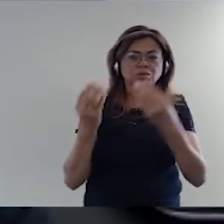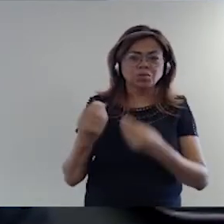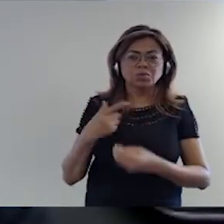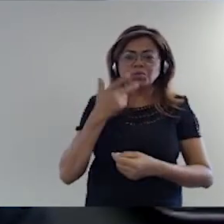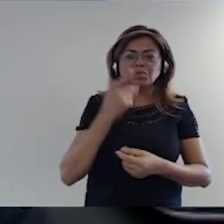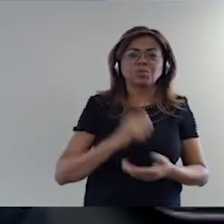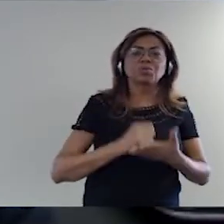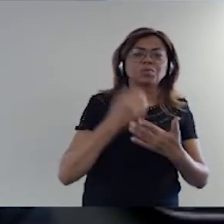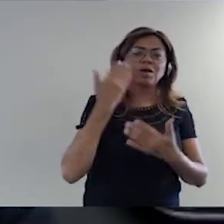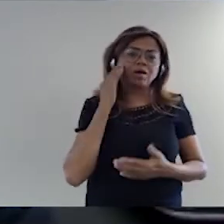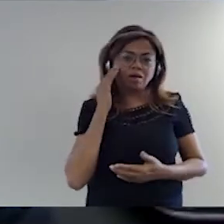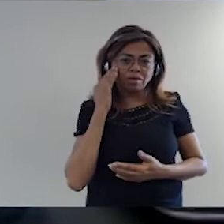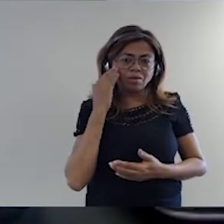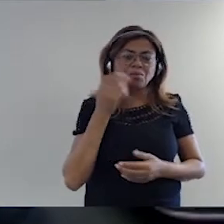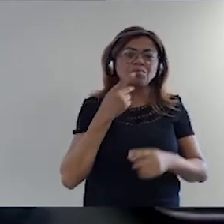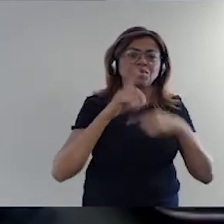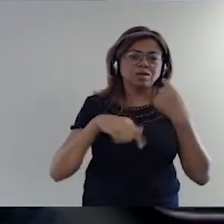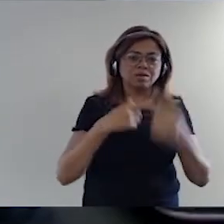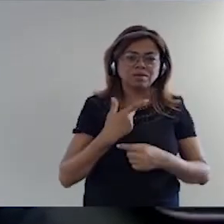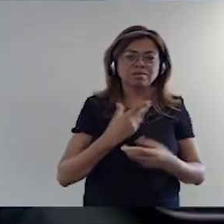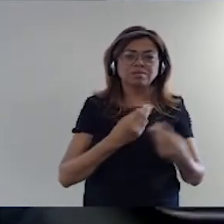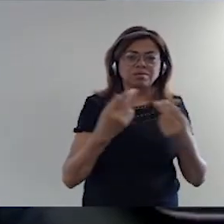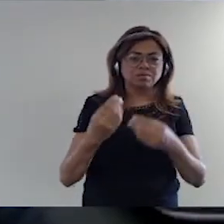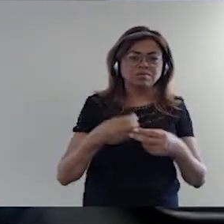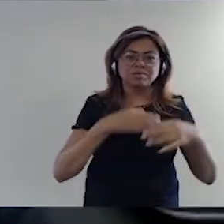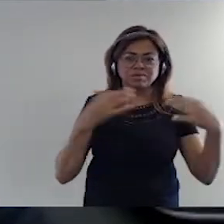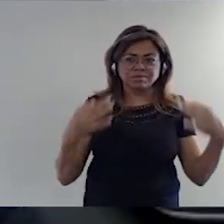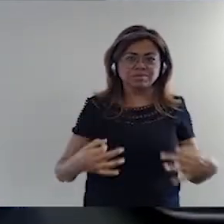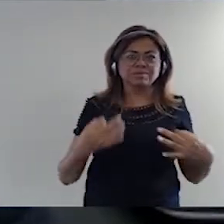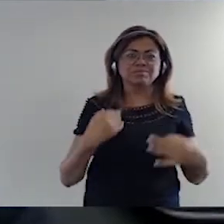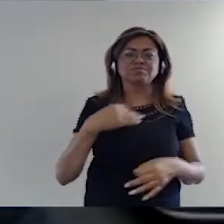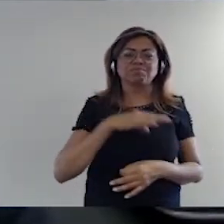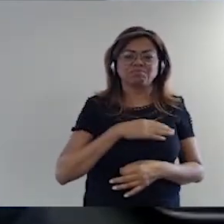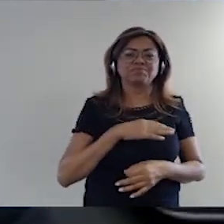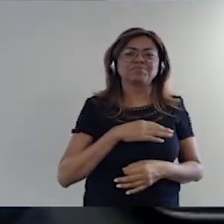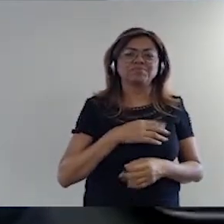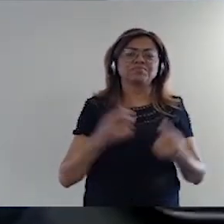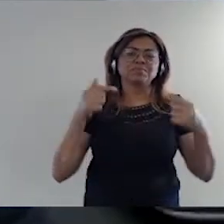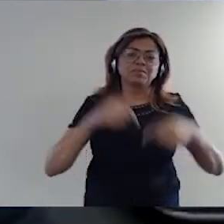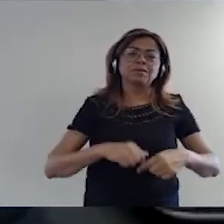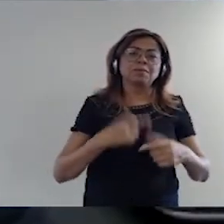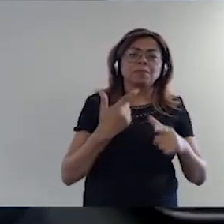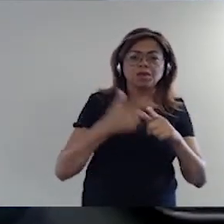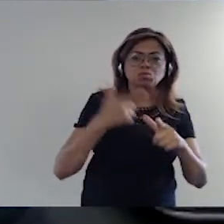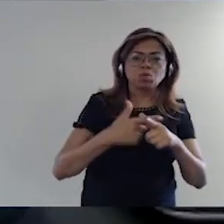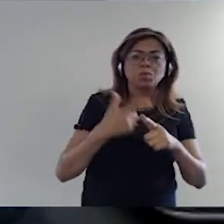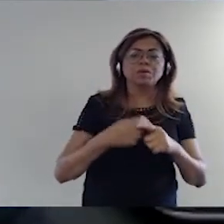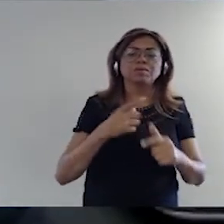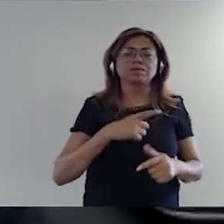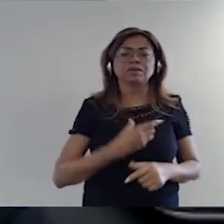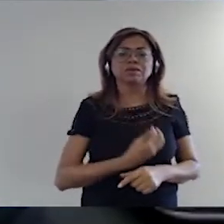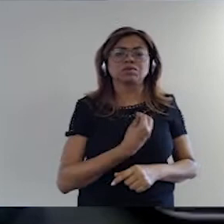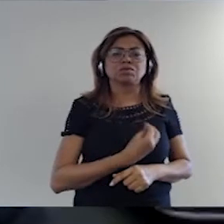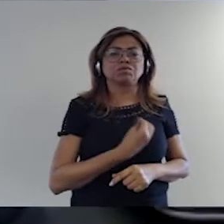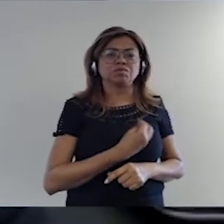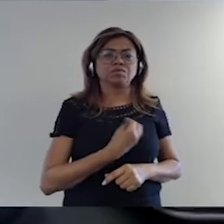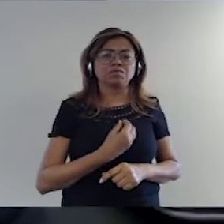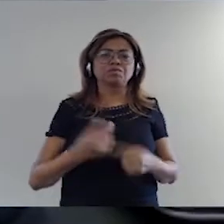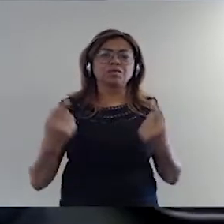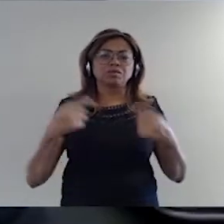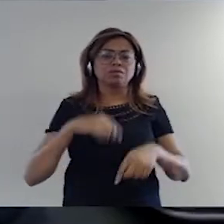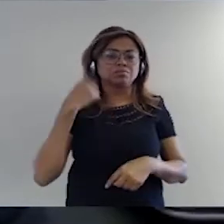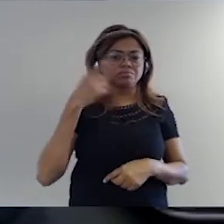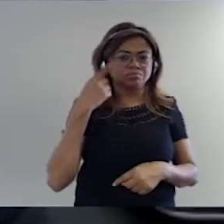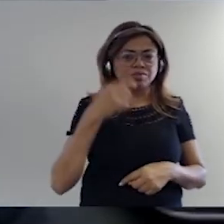para compreensões adequadas de cada um dos problemas vivenciados pela advocacia